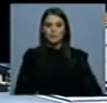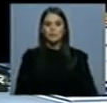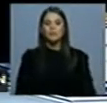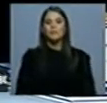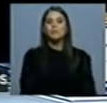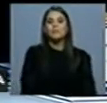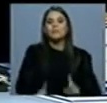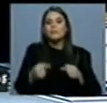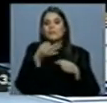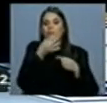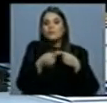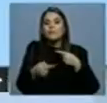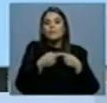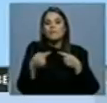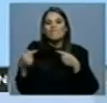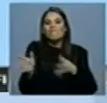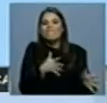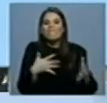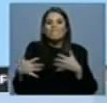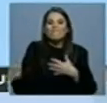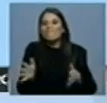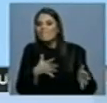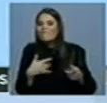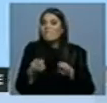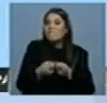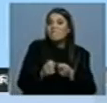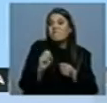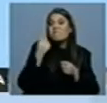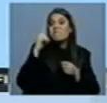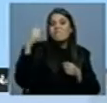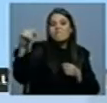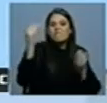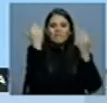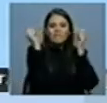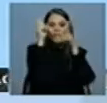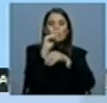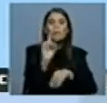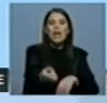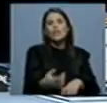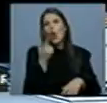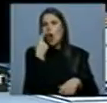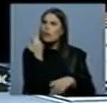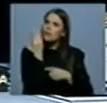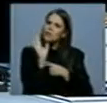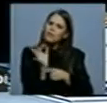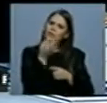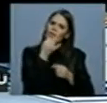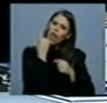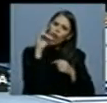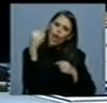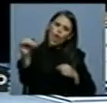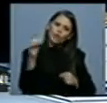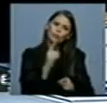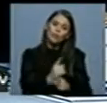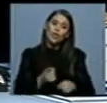semana por falar de tempestades, perto e longe. Que novidades são estas? Olha, se calhar vamos ficar apenas na longe, porque ainda por cima